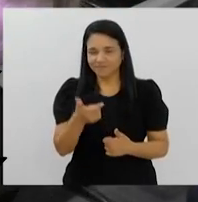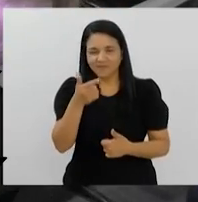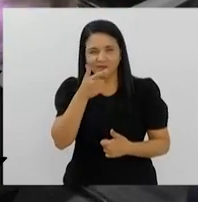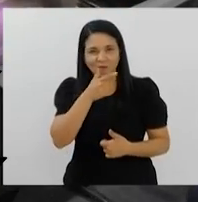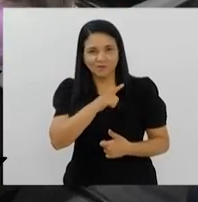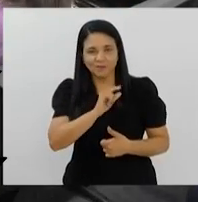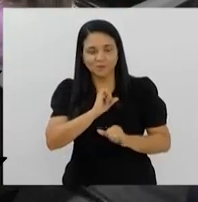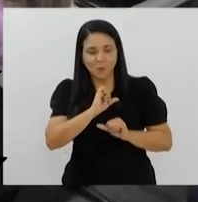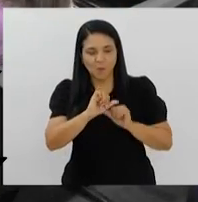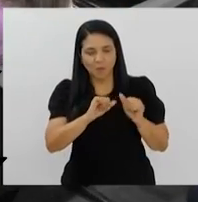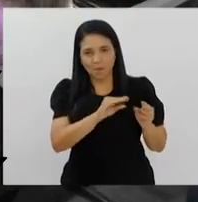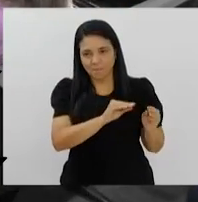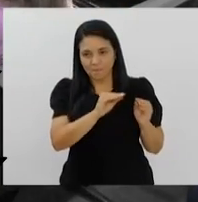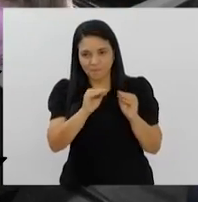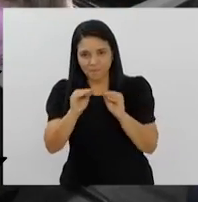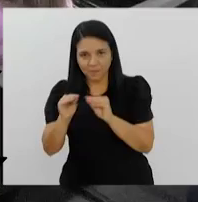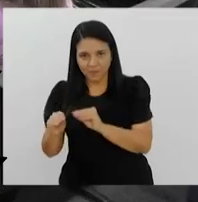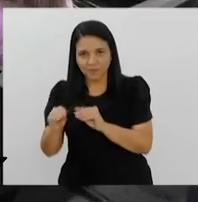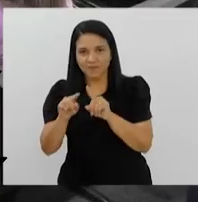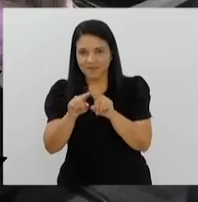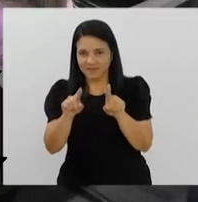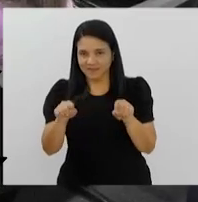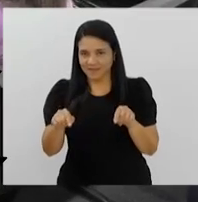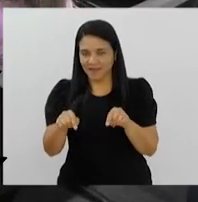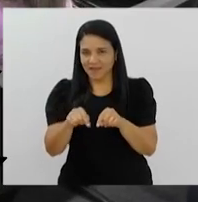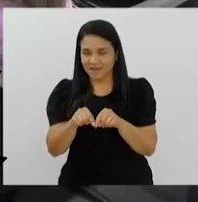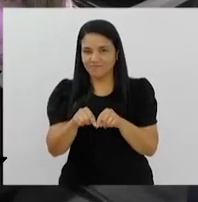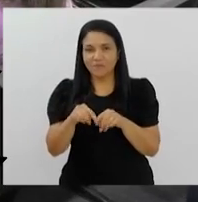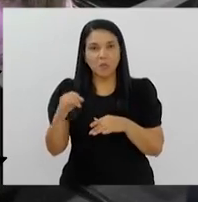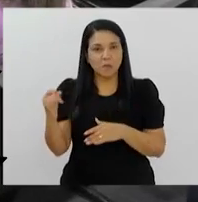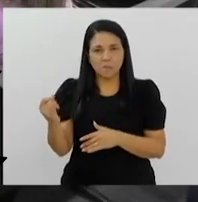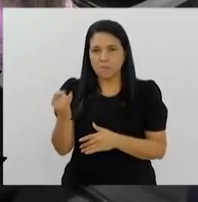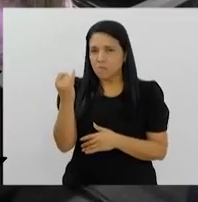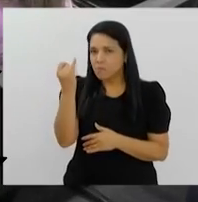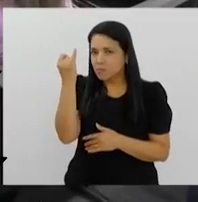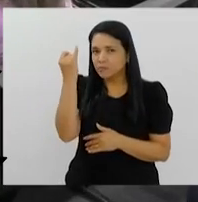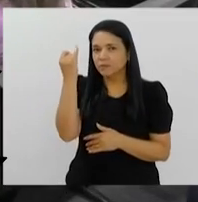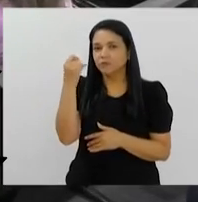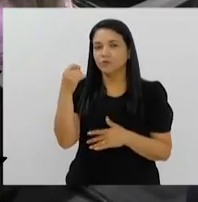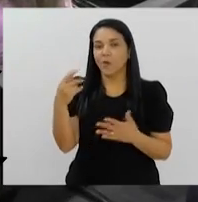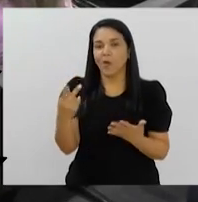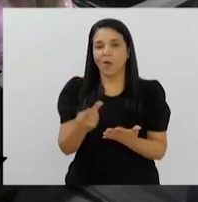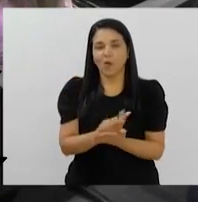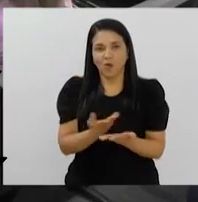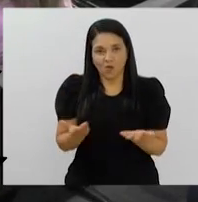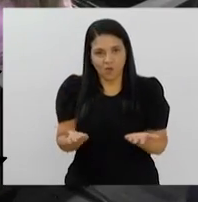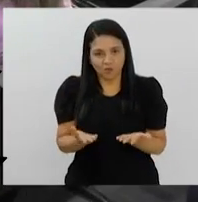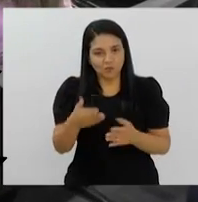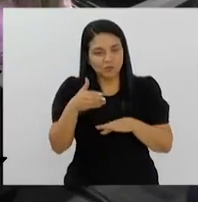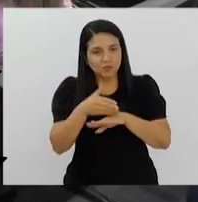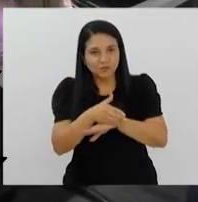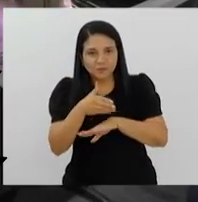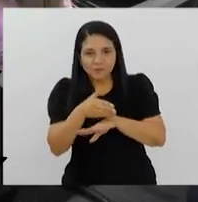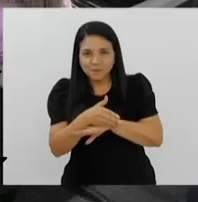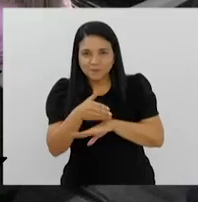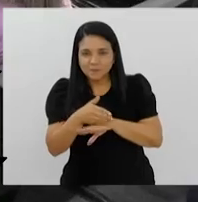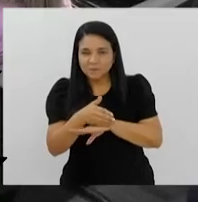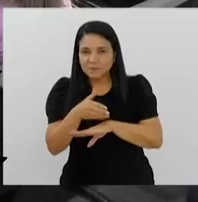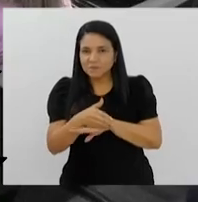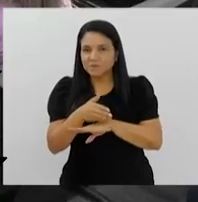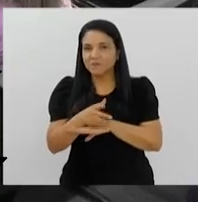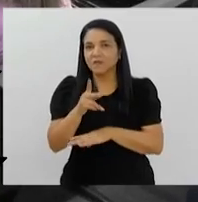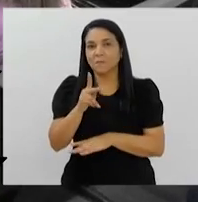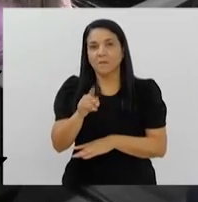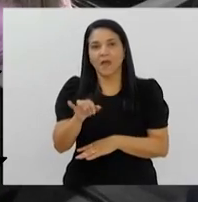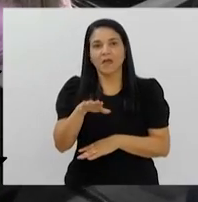fazer alteração em tempo na sala porque realmente o mais importante é o que tá acontecendo agora ter a participação dessas das